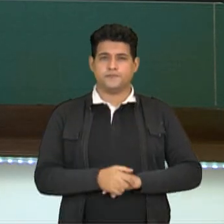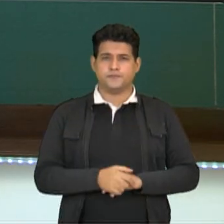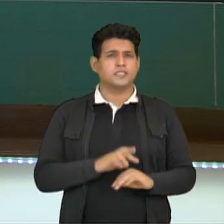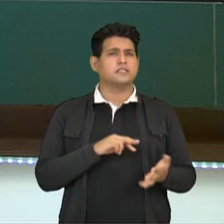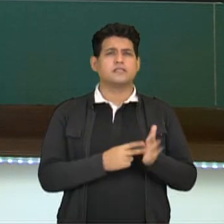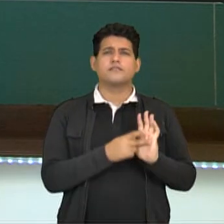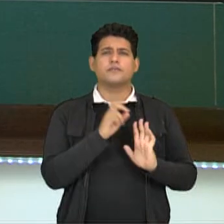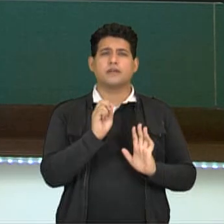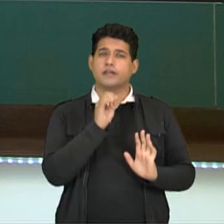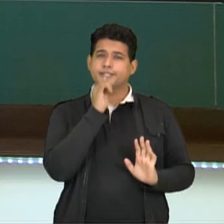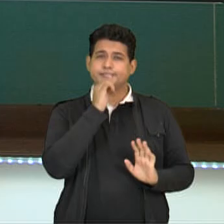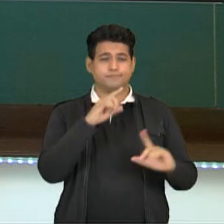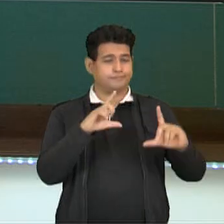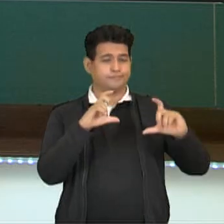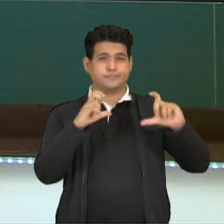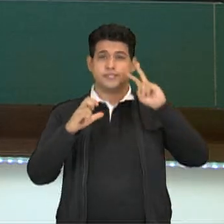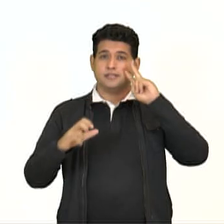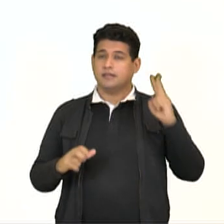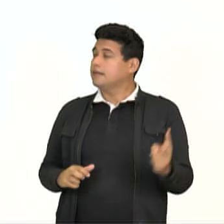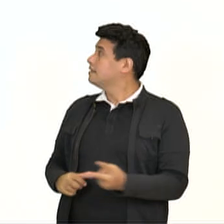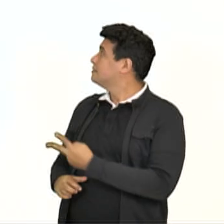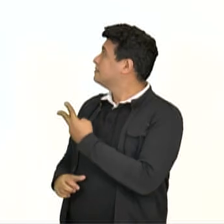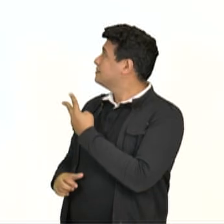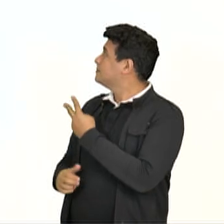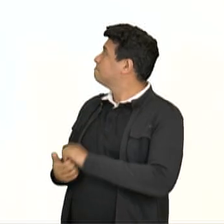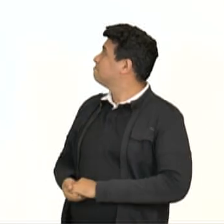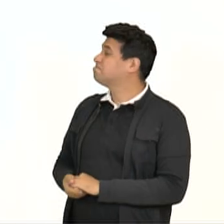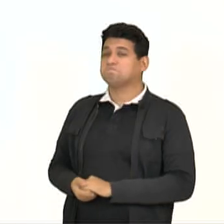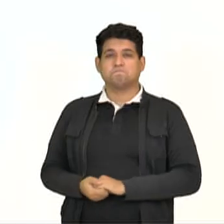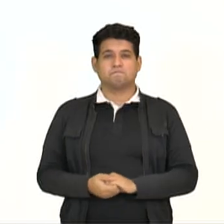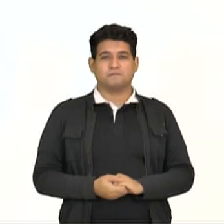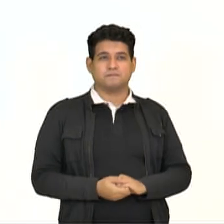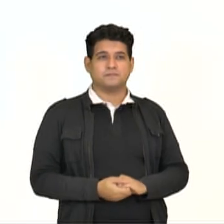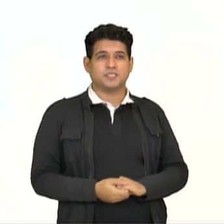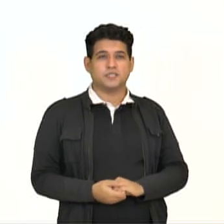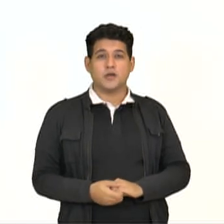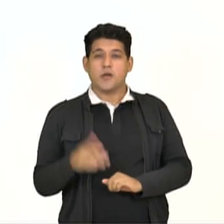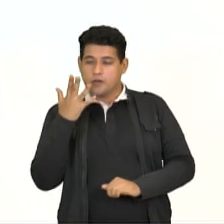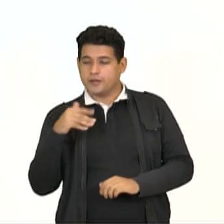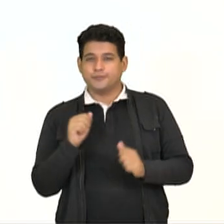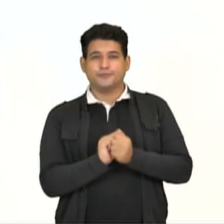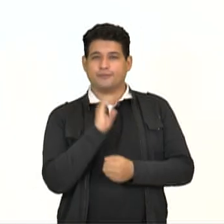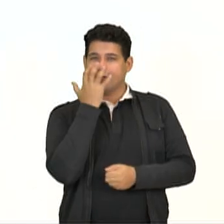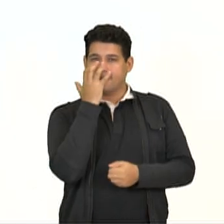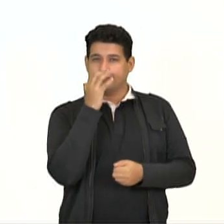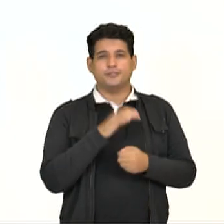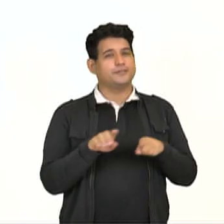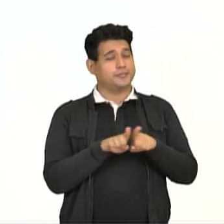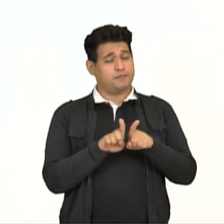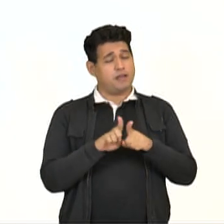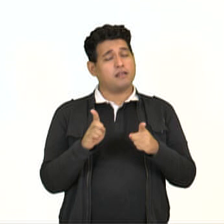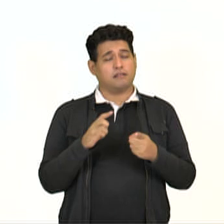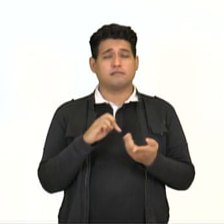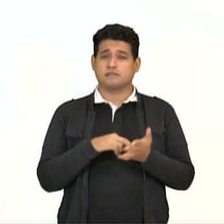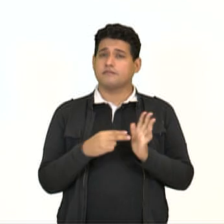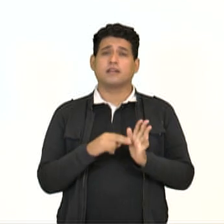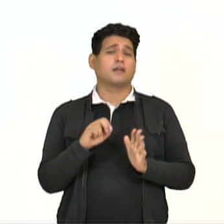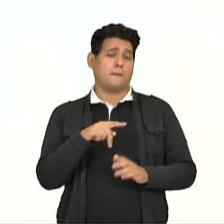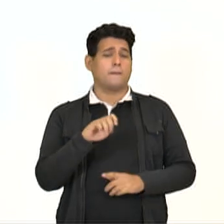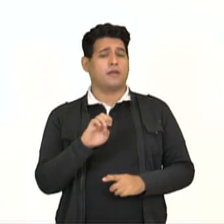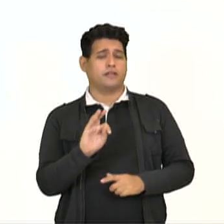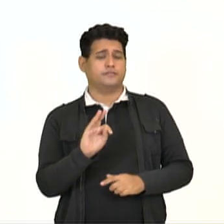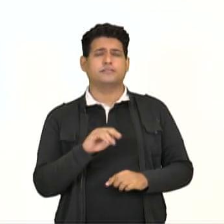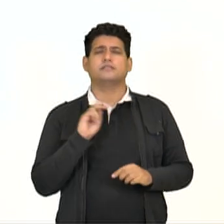ali a figura, né, do menino e o seu cachorrinho ali do lado, que a gente entende que é o seu animal de estimação. A